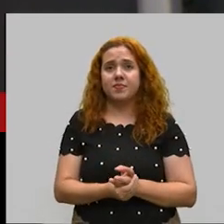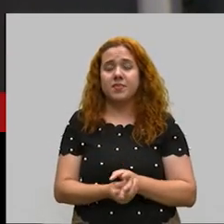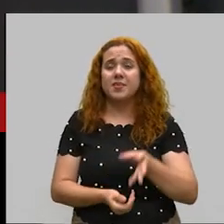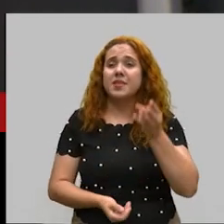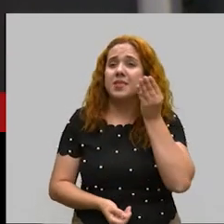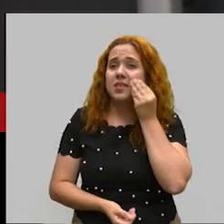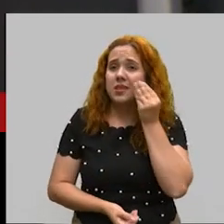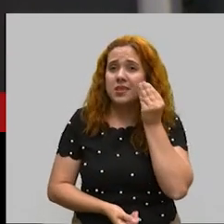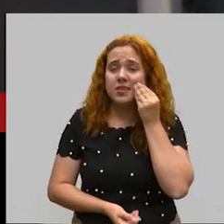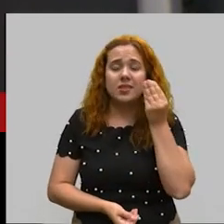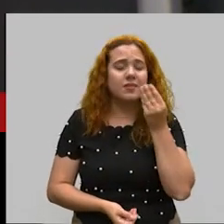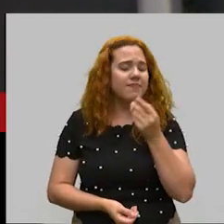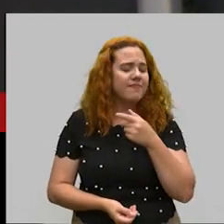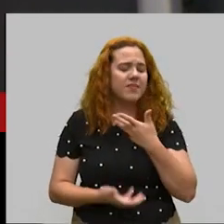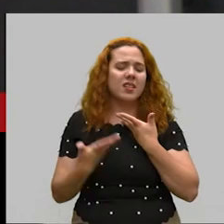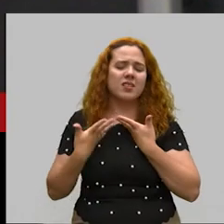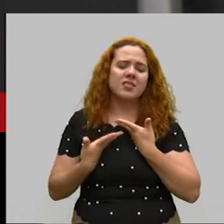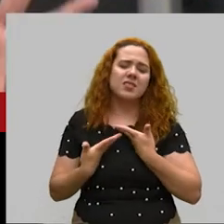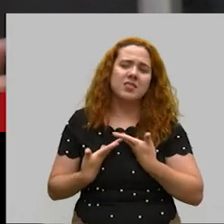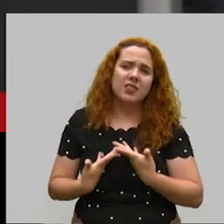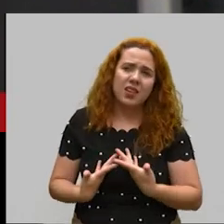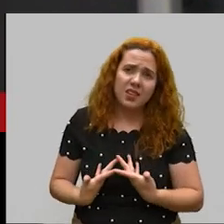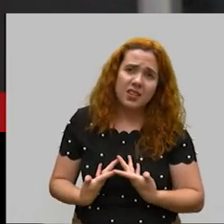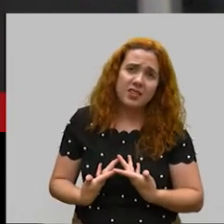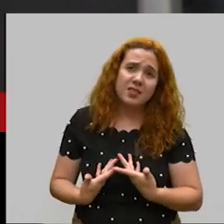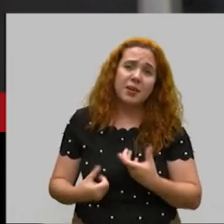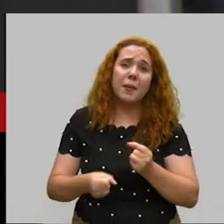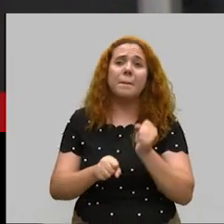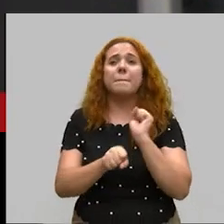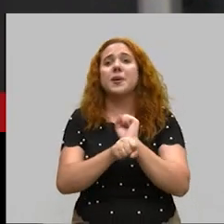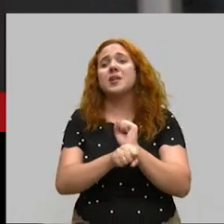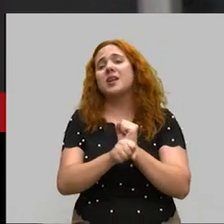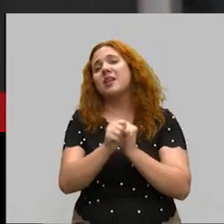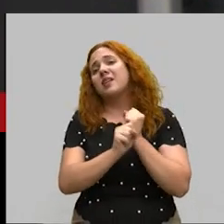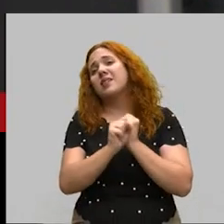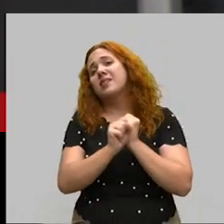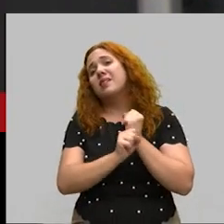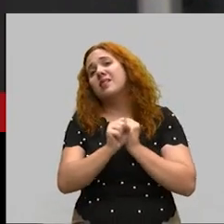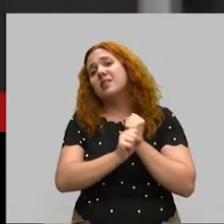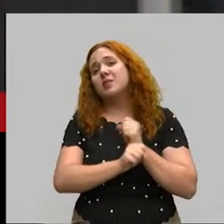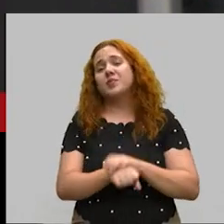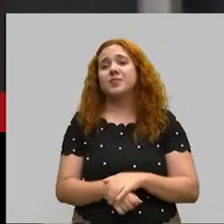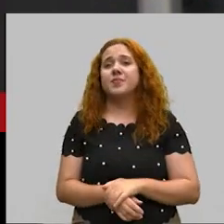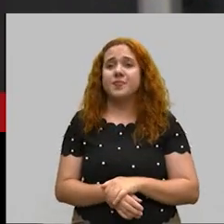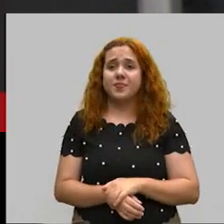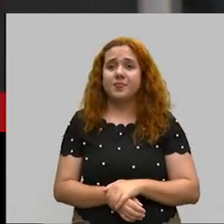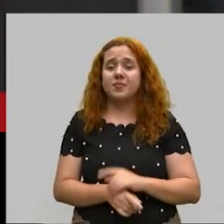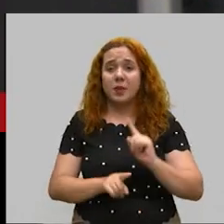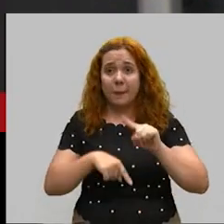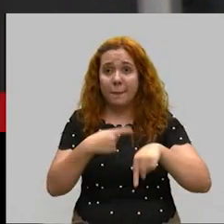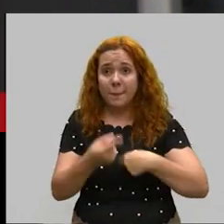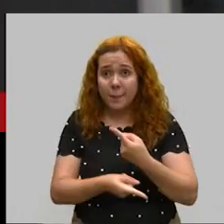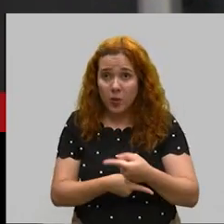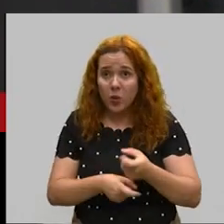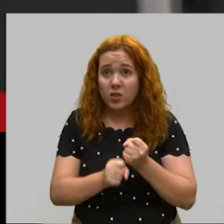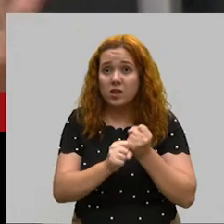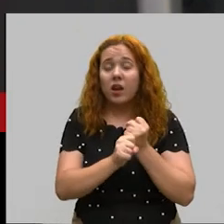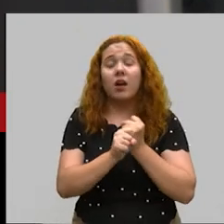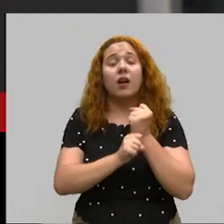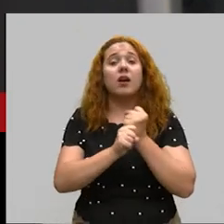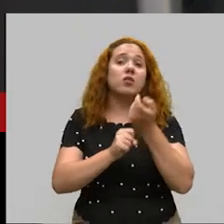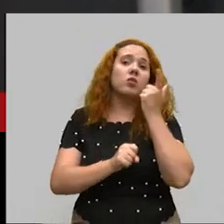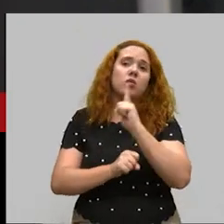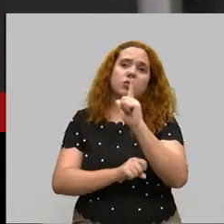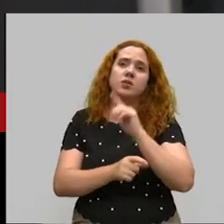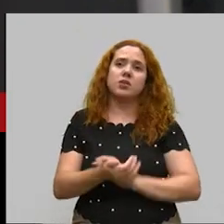isso não aguentei fiquei parada vários anos depois de muitos anos consegui eh quando eu